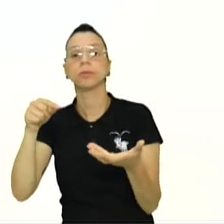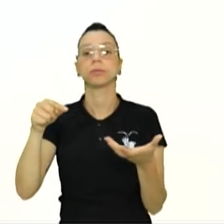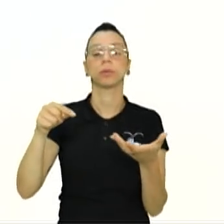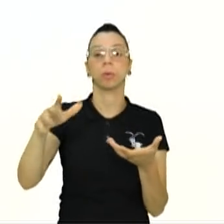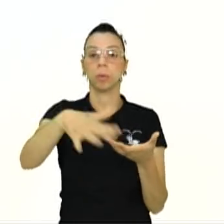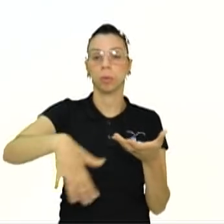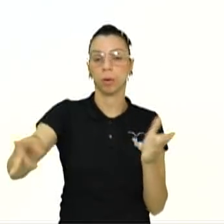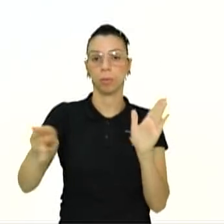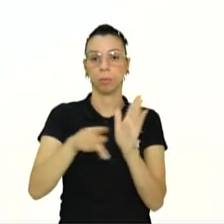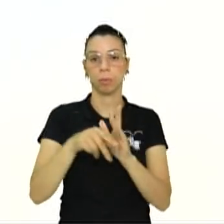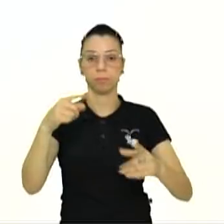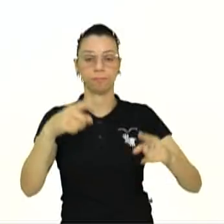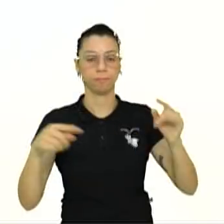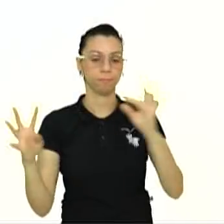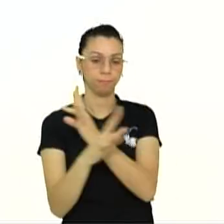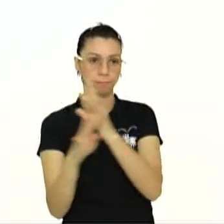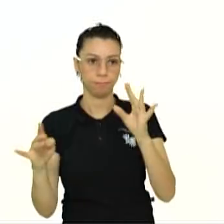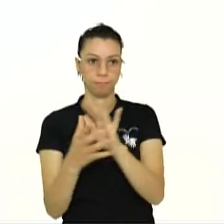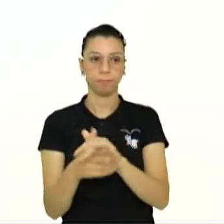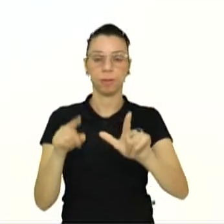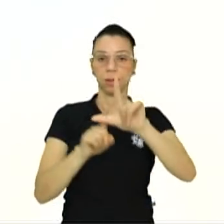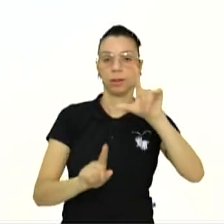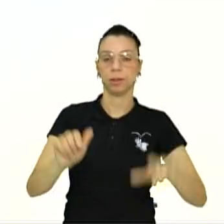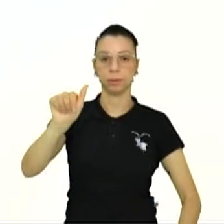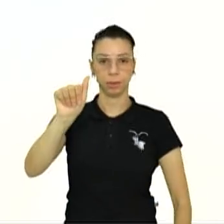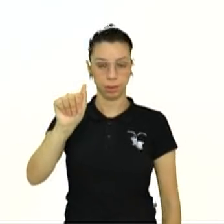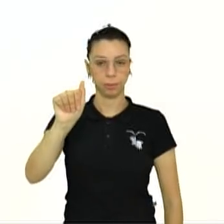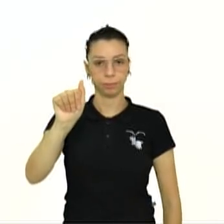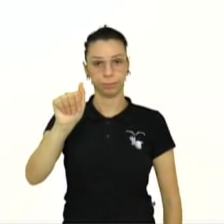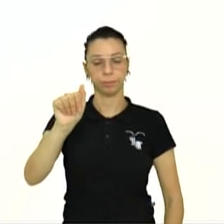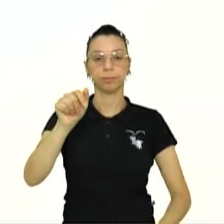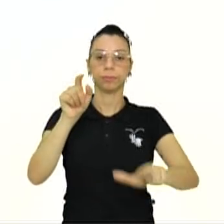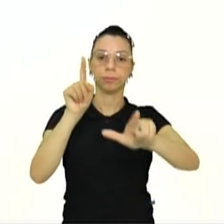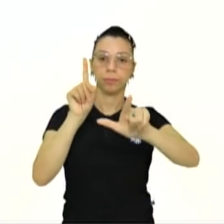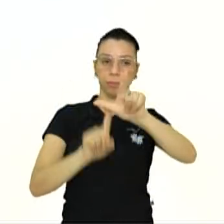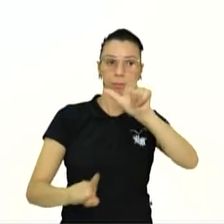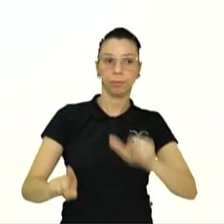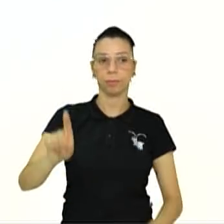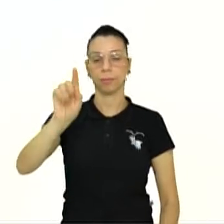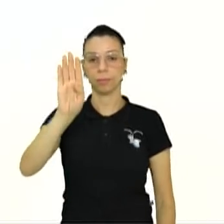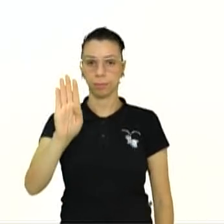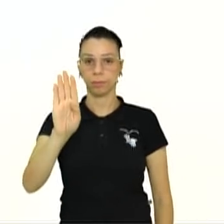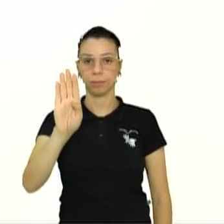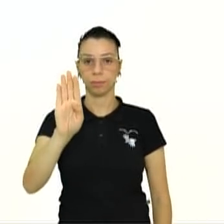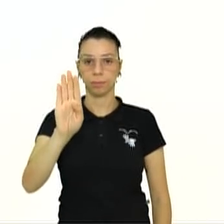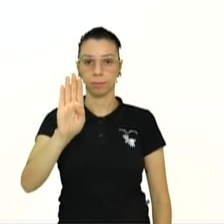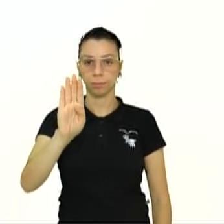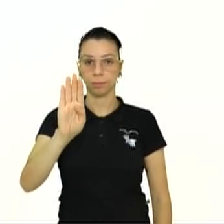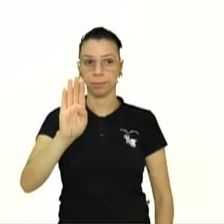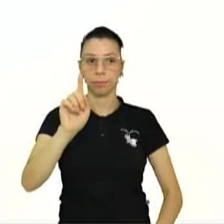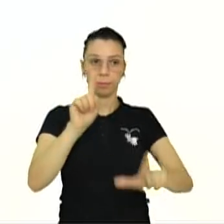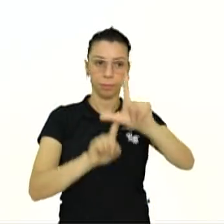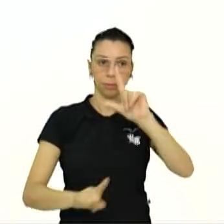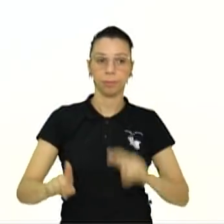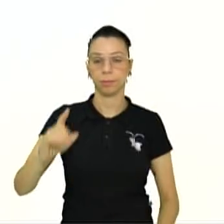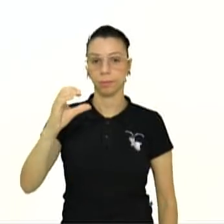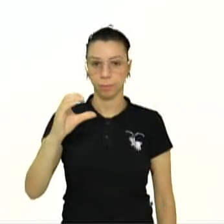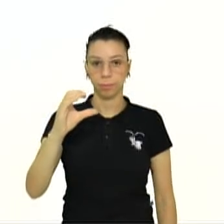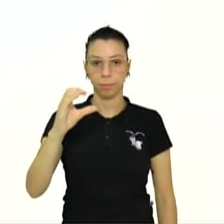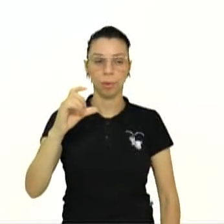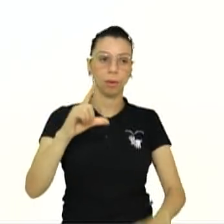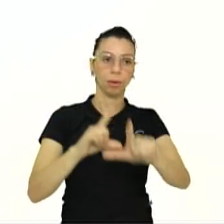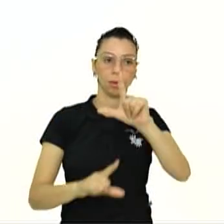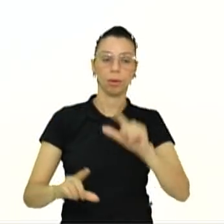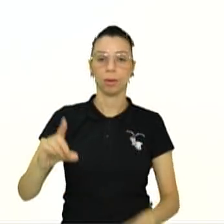espaços públicos? Tomo Handa, Tsukasa Fukuzome, Tomi Otaki ou